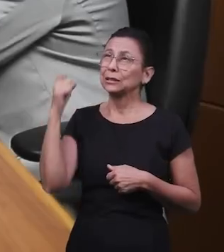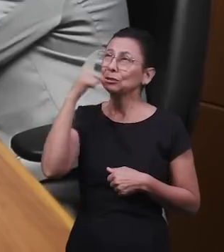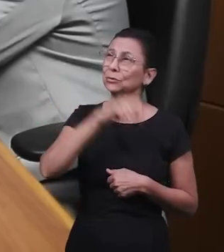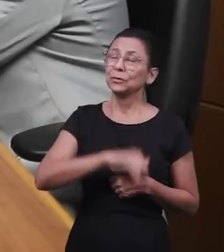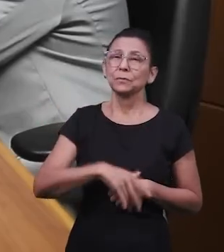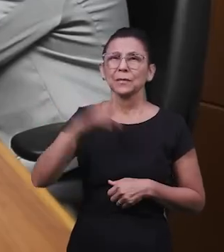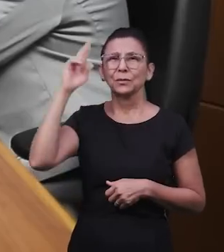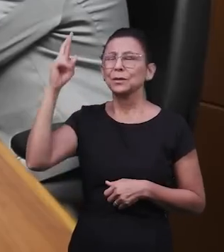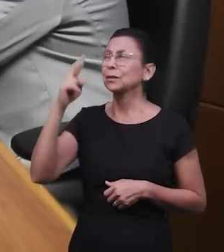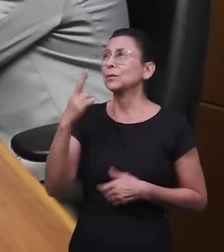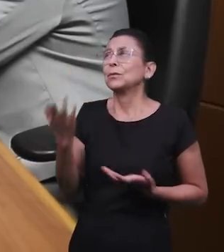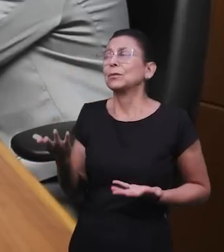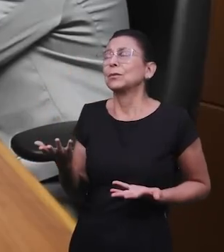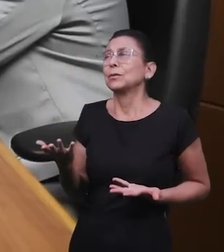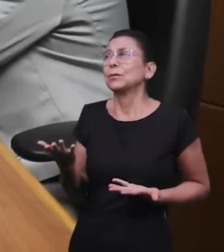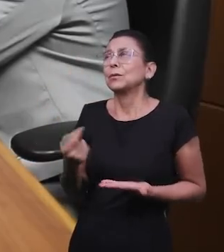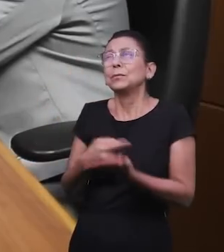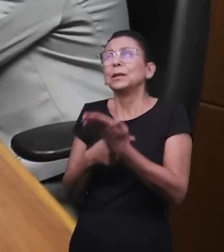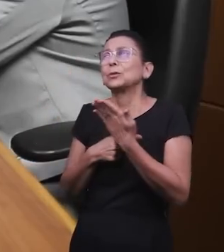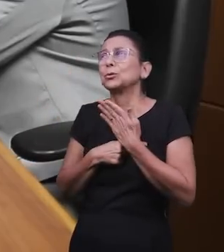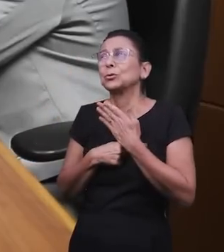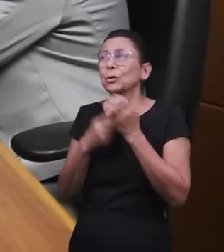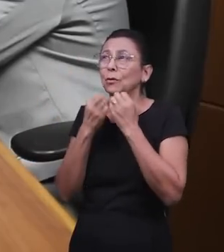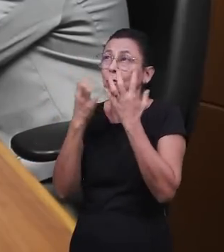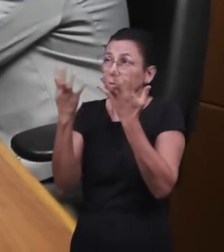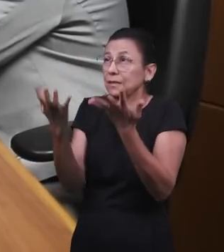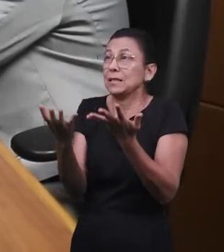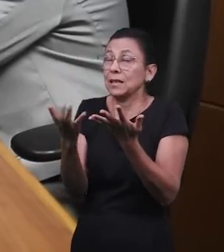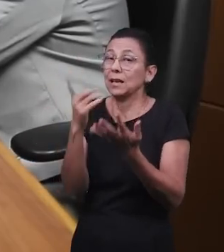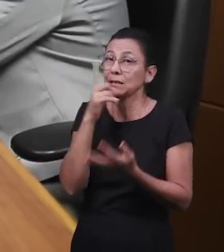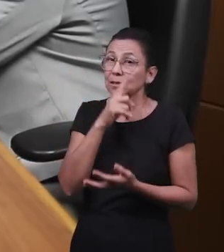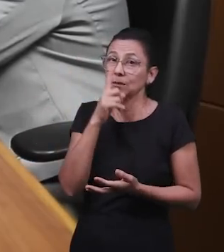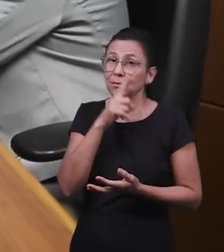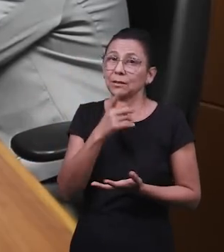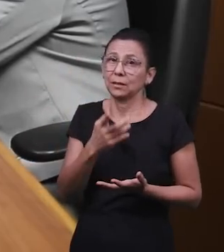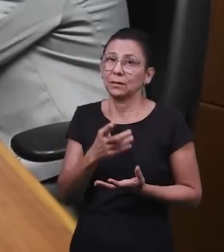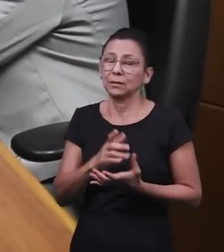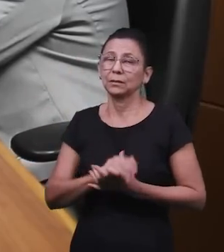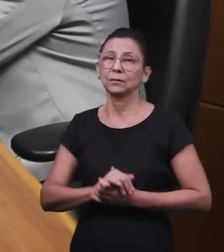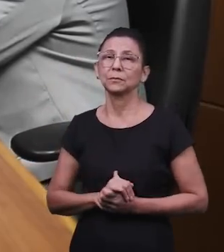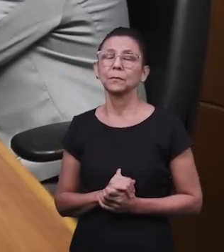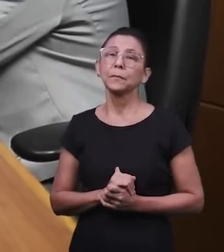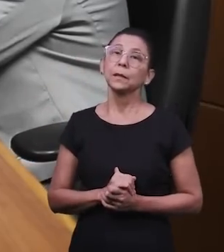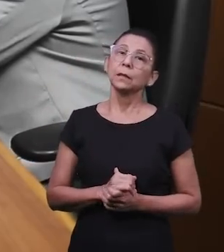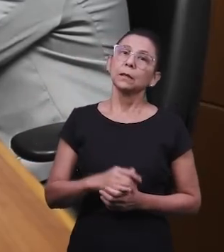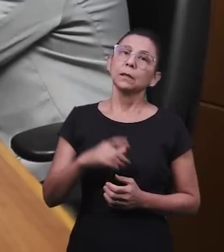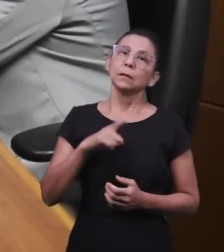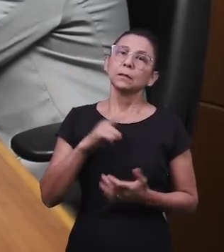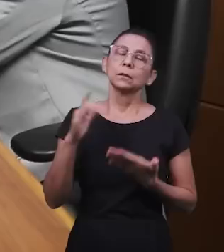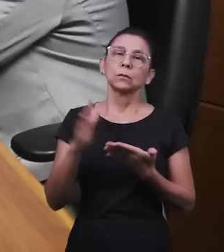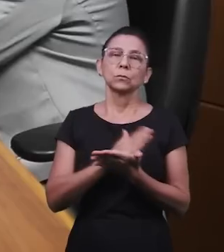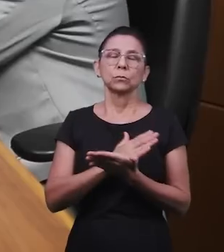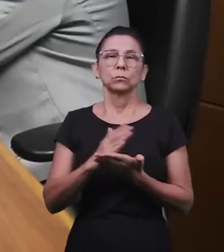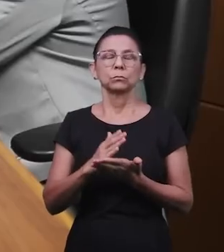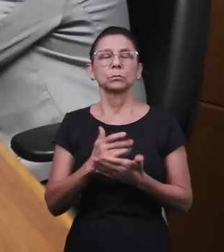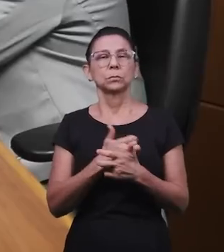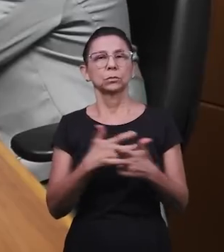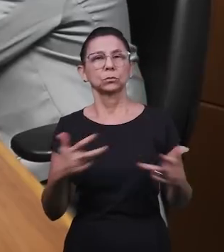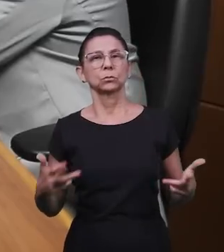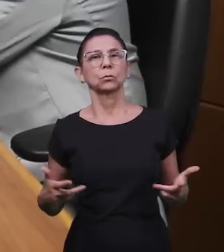vou confessar essa falha minha diante de Deus. E tem coisas que tem que ser diante do homem, né? Então, a